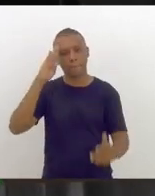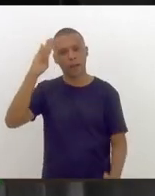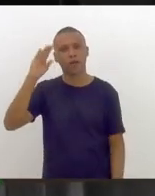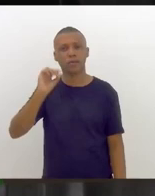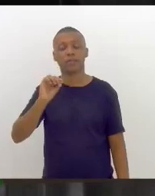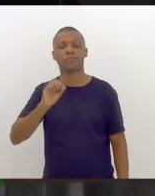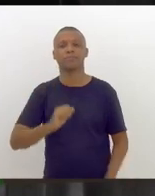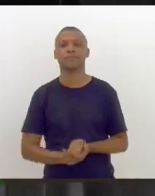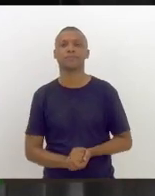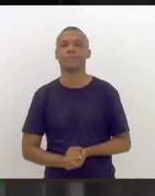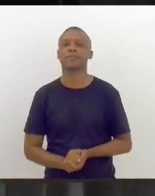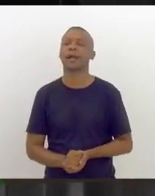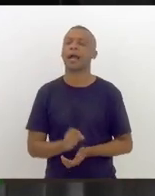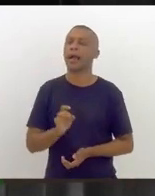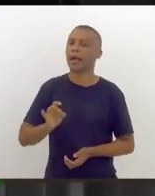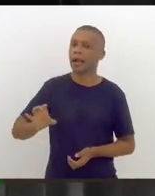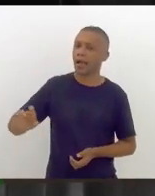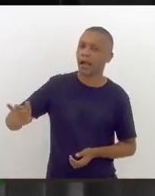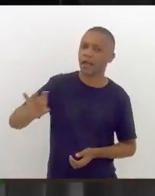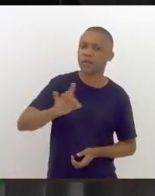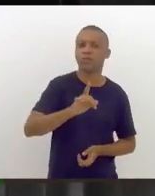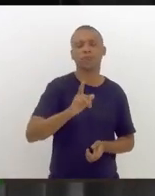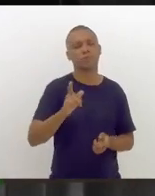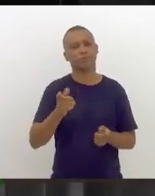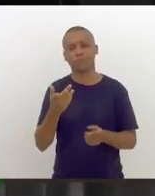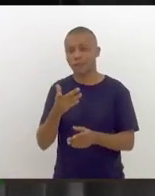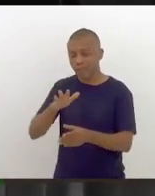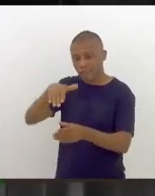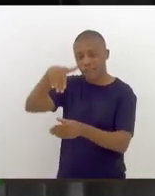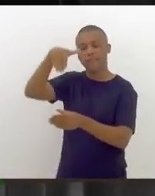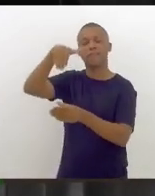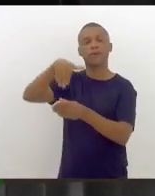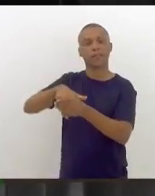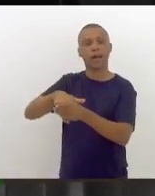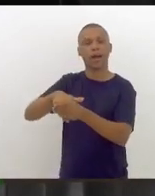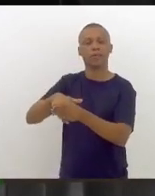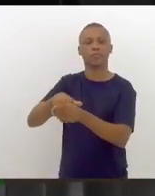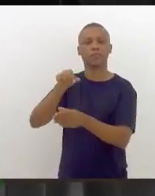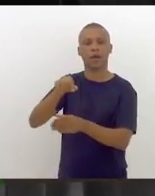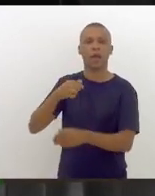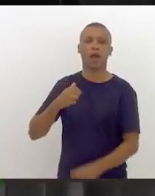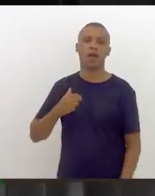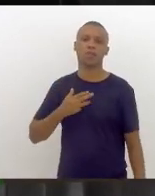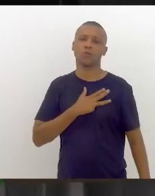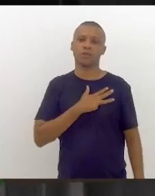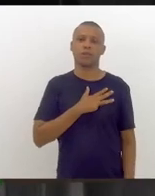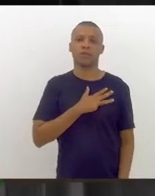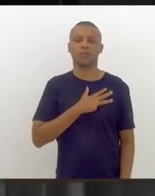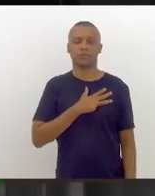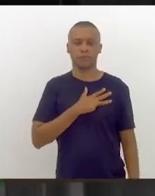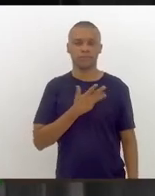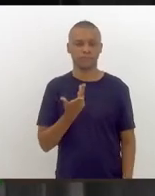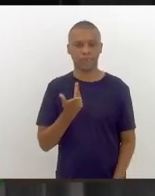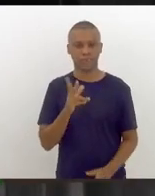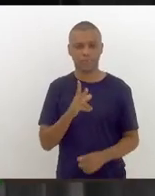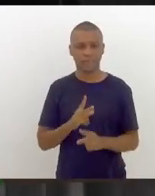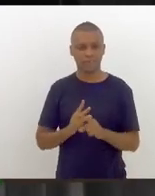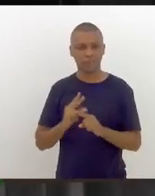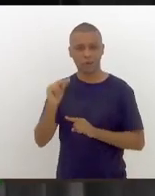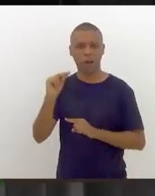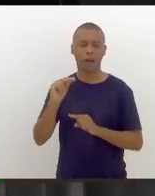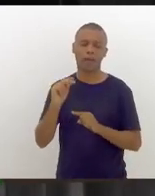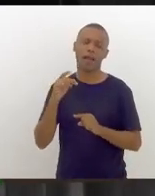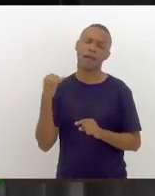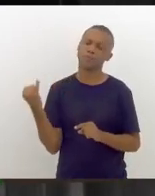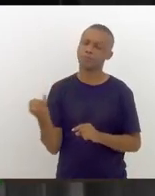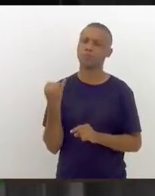aqueles e aquelas que depositaram o seu voto a Luiz Inácio Lula da Silva essa vitória é sem